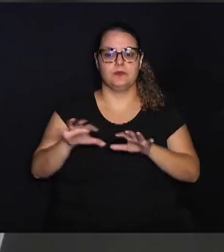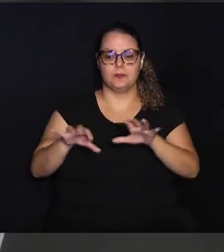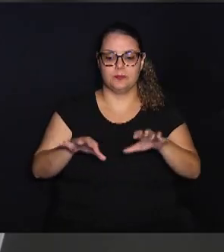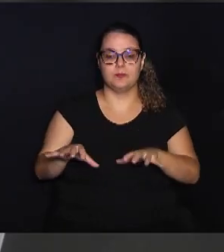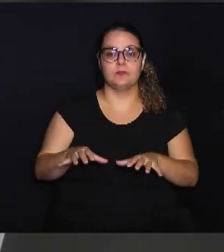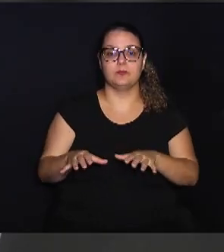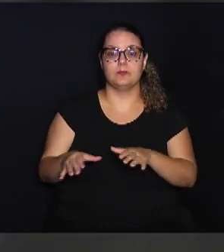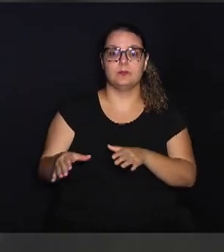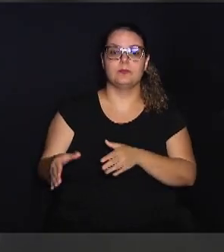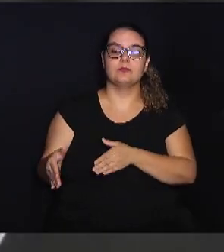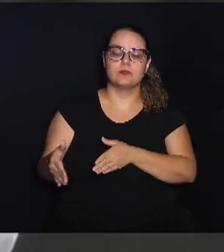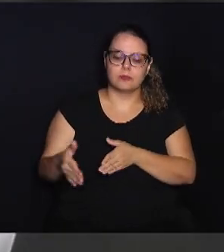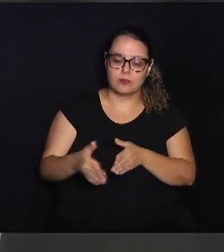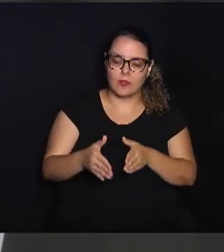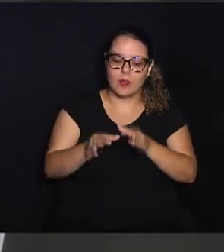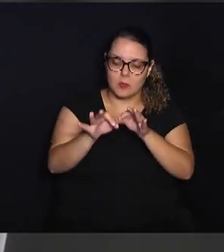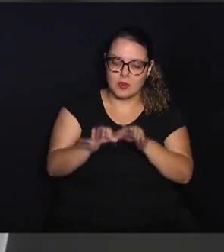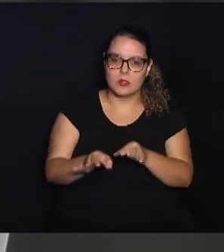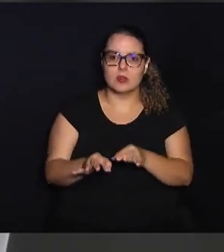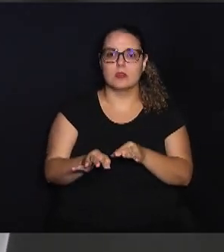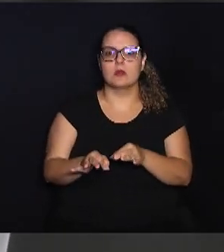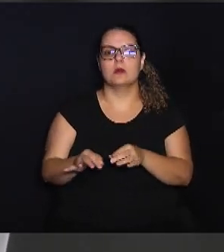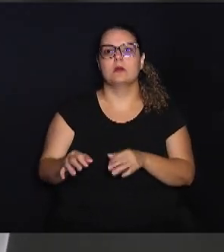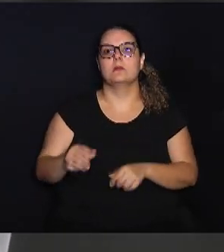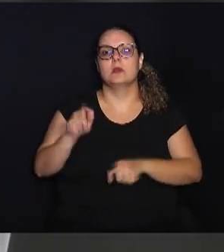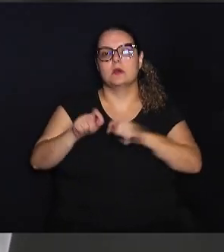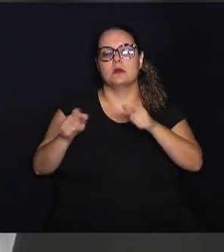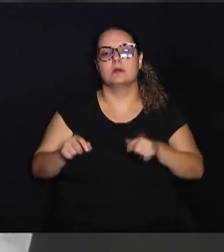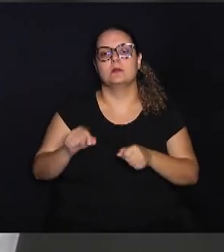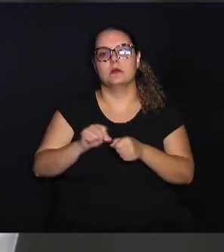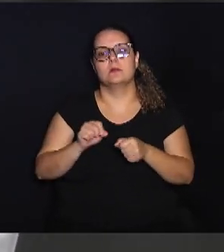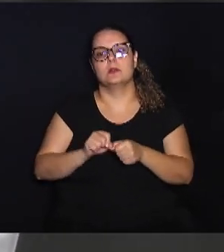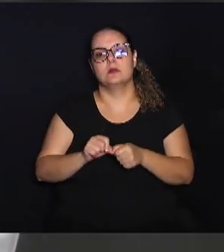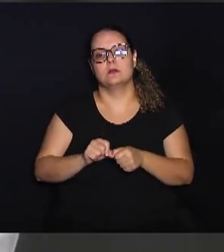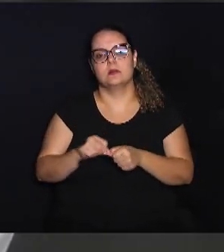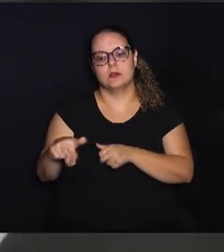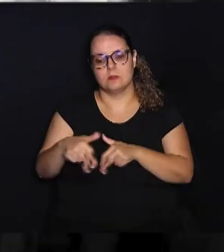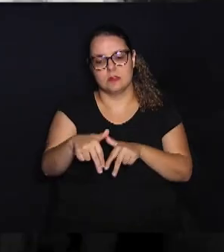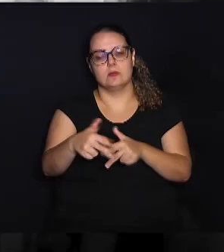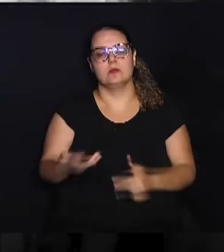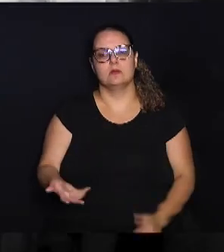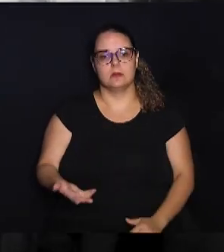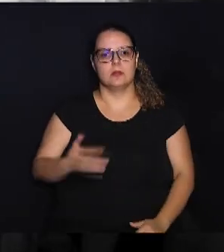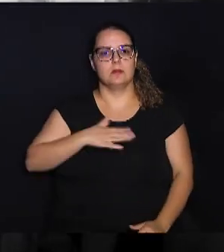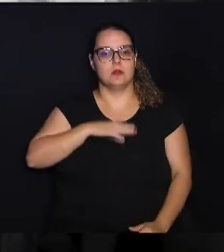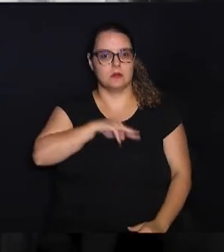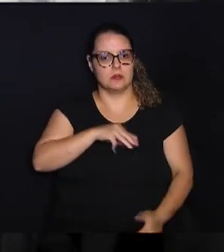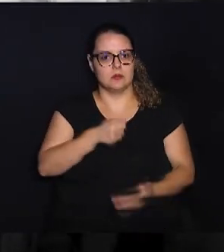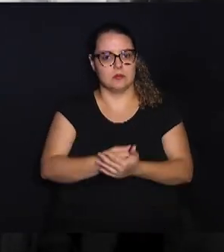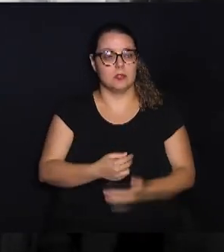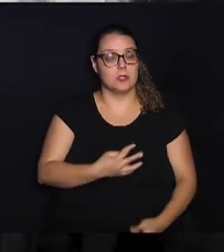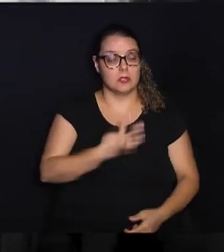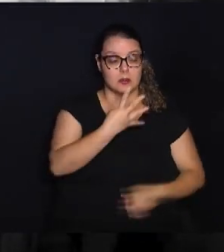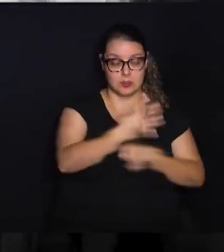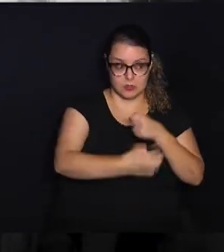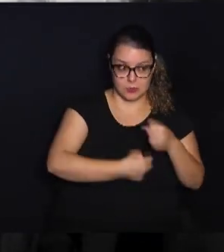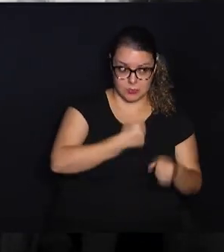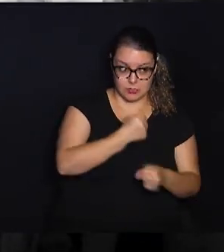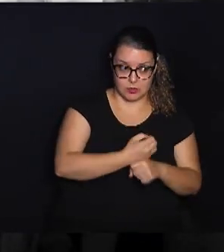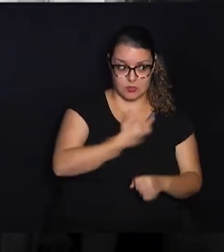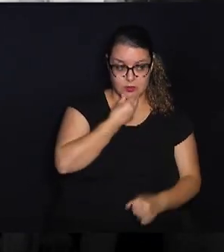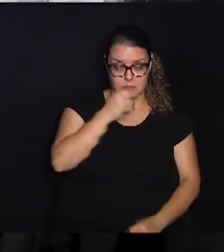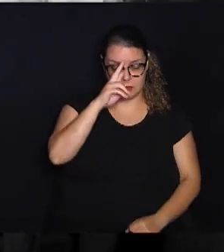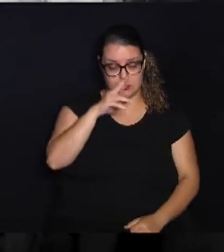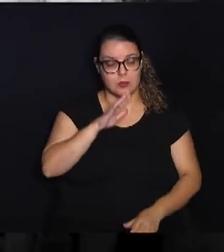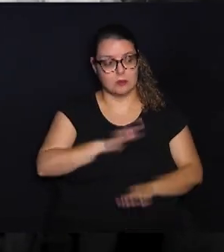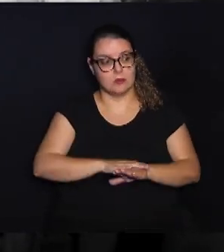das pedras, e agora a minha missão está cumprida. O senhor, nestes 4 anos, decidiu atuar em alguma região específica